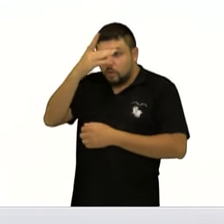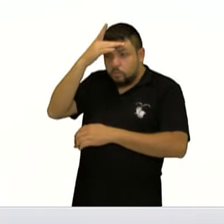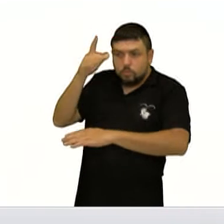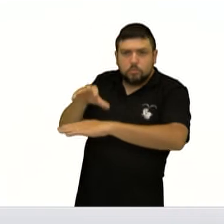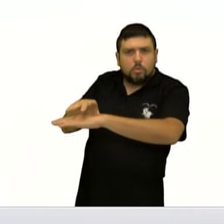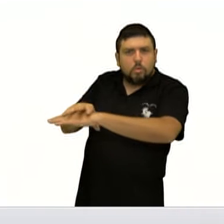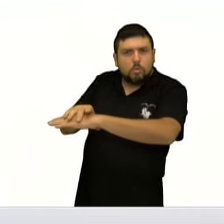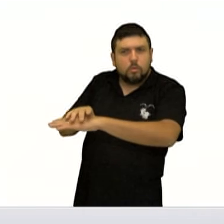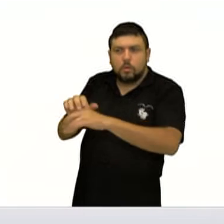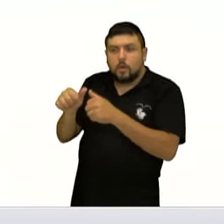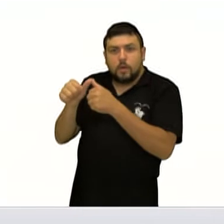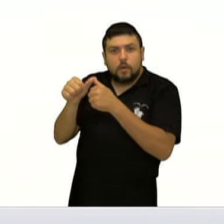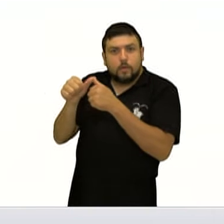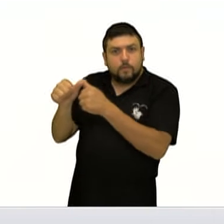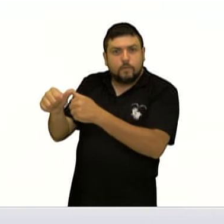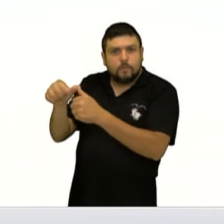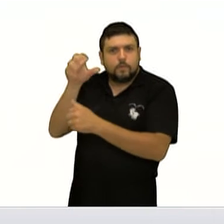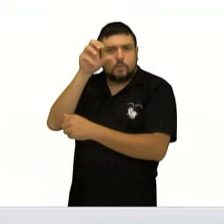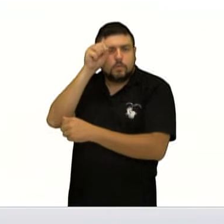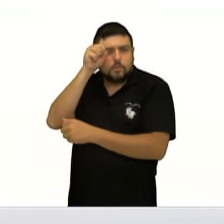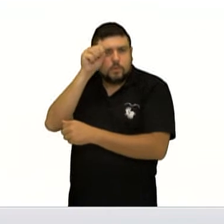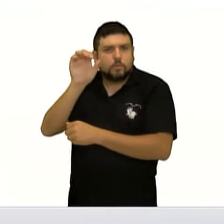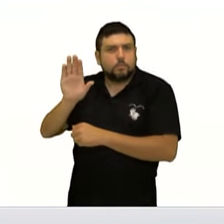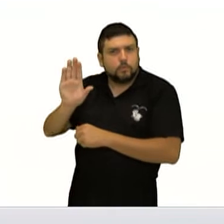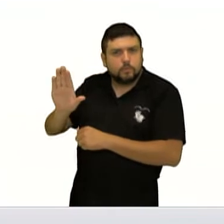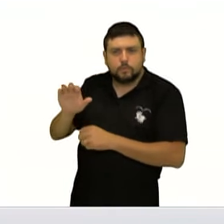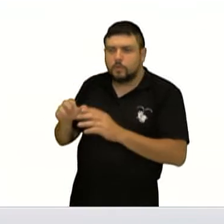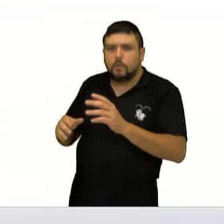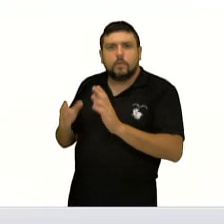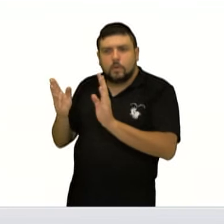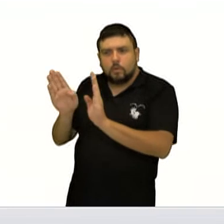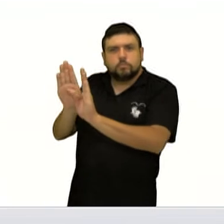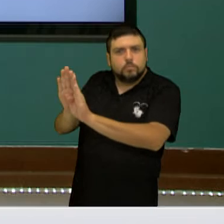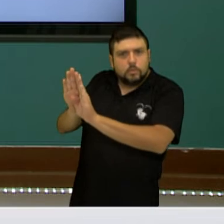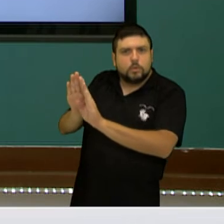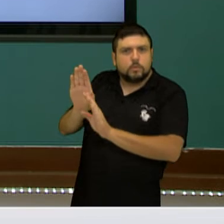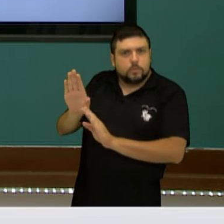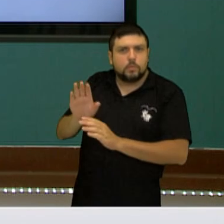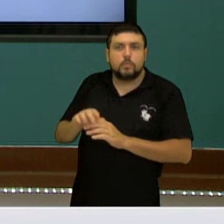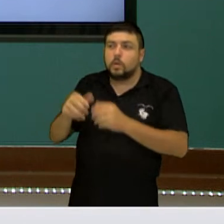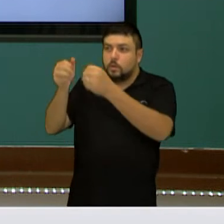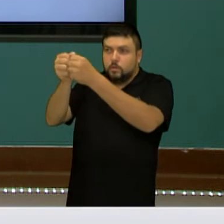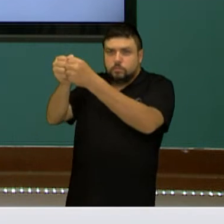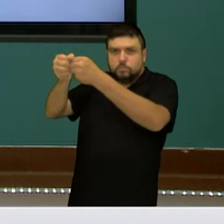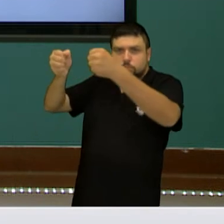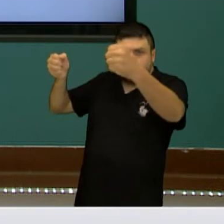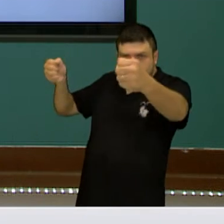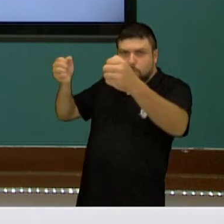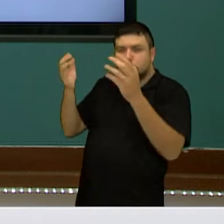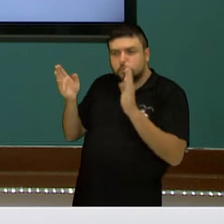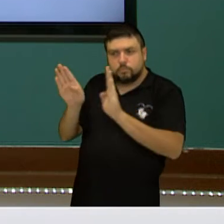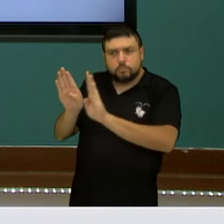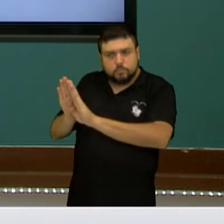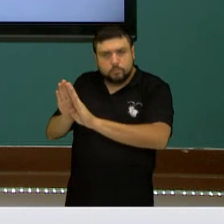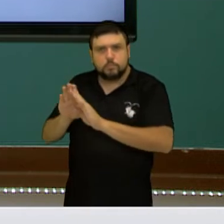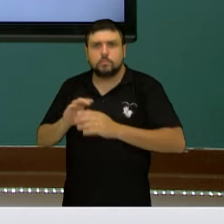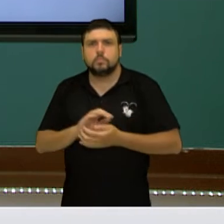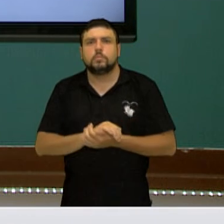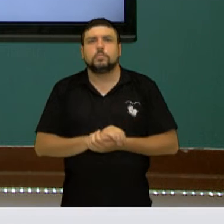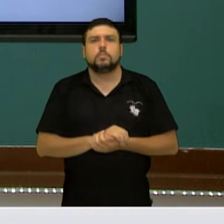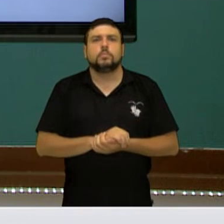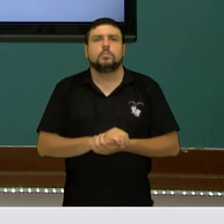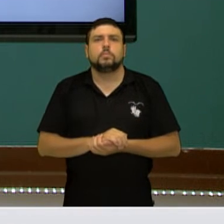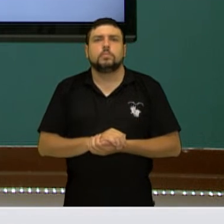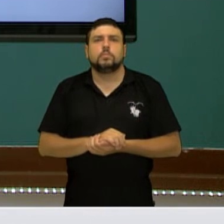permanecer isolada, então a coitadinha está isolada no quarto, fechar a porta, tá bom? Janela aberta, porta fechada.